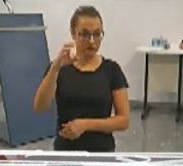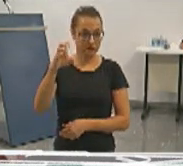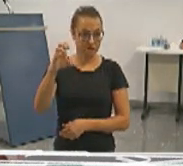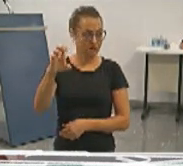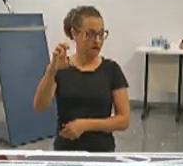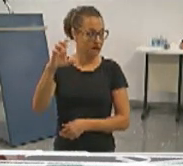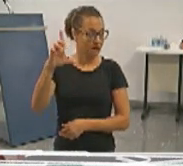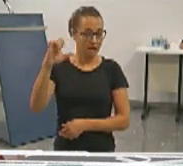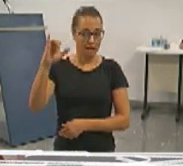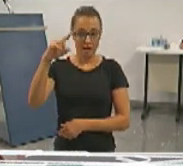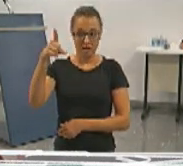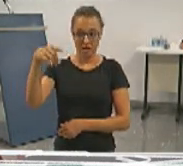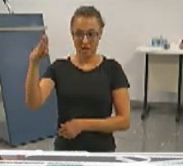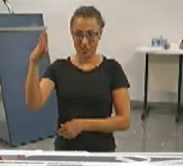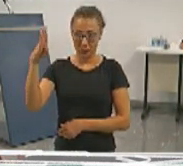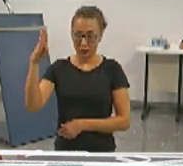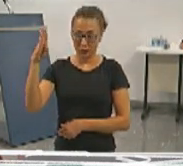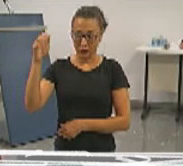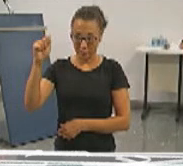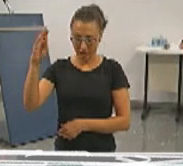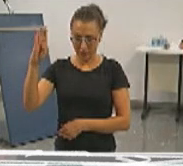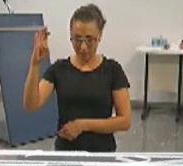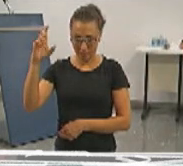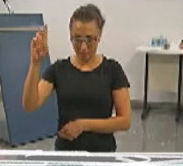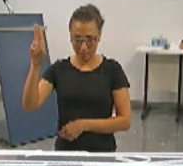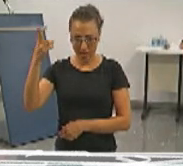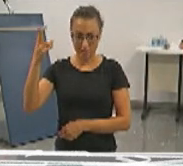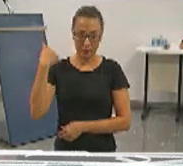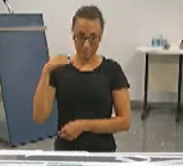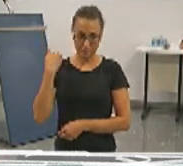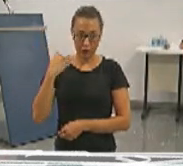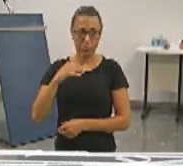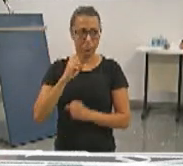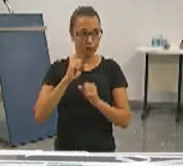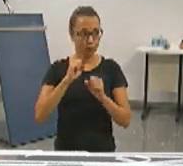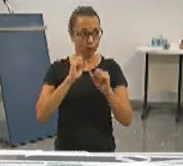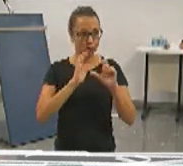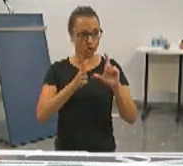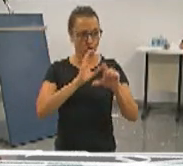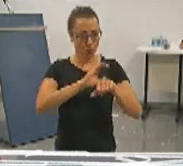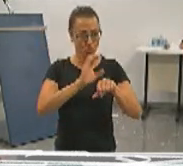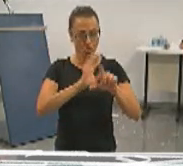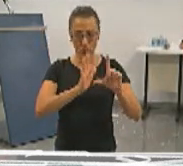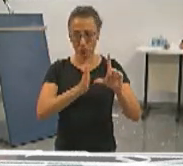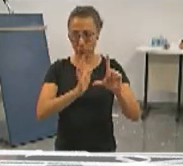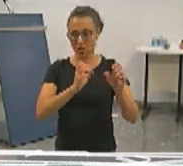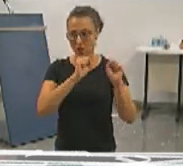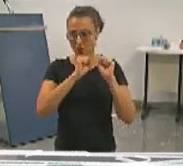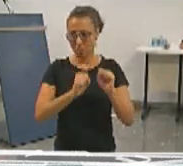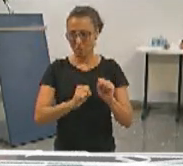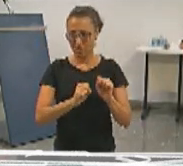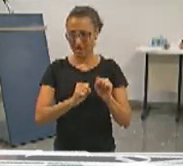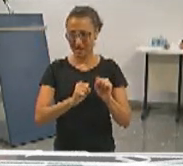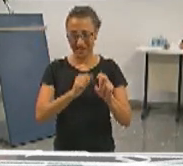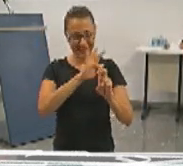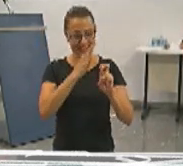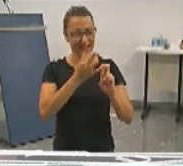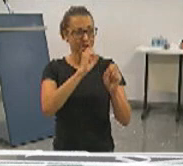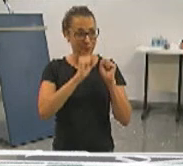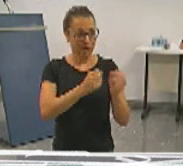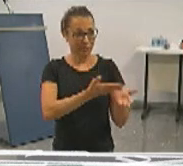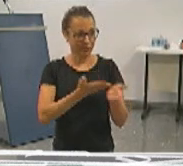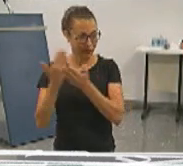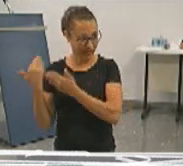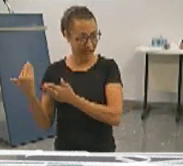Rocha, do curso Libras EAD, possa vir ao púlpito, e, em seguida, falará o